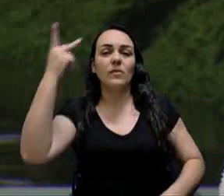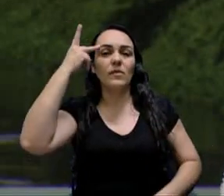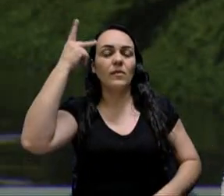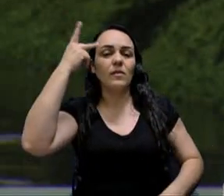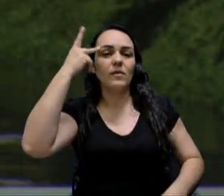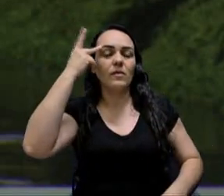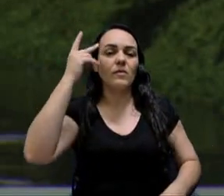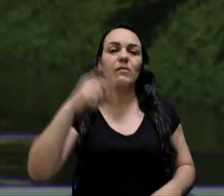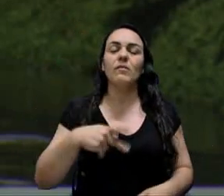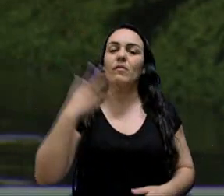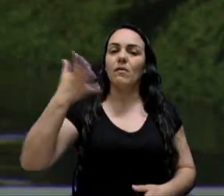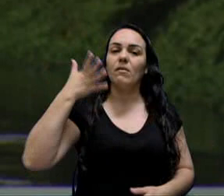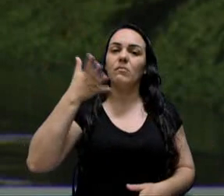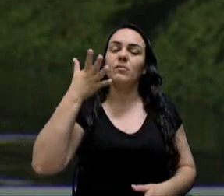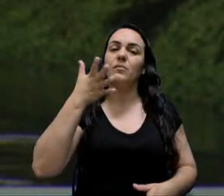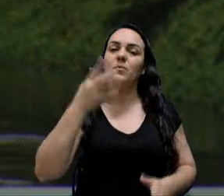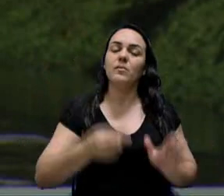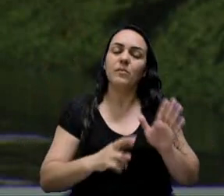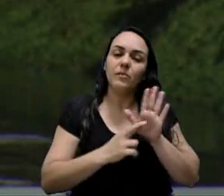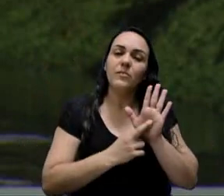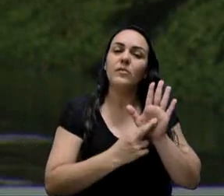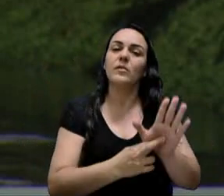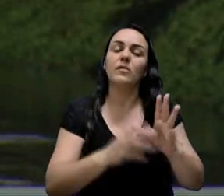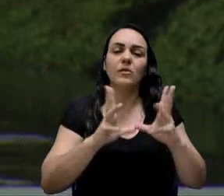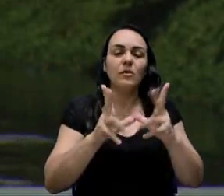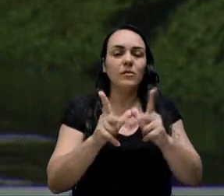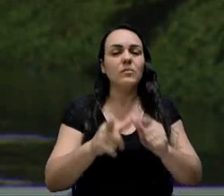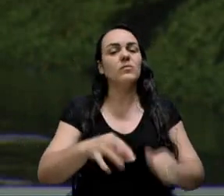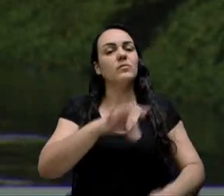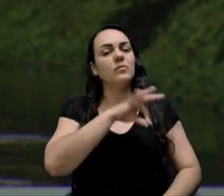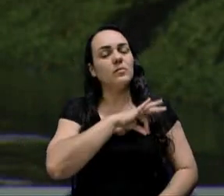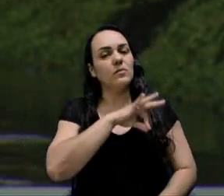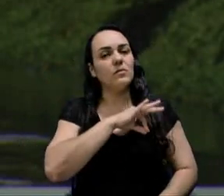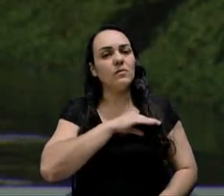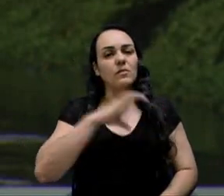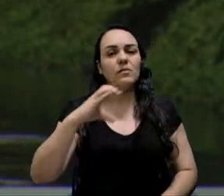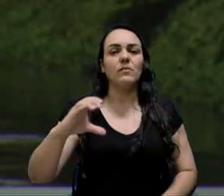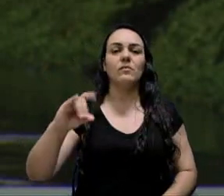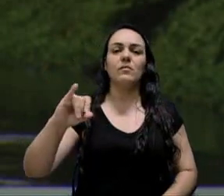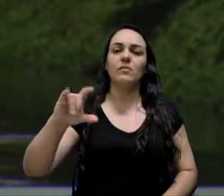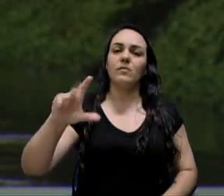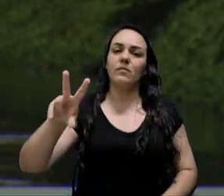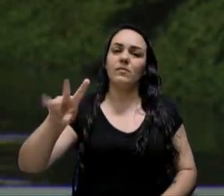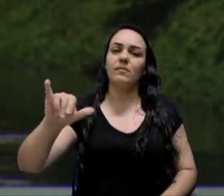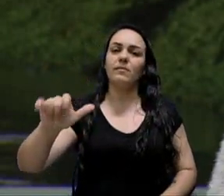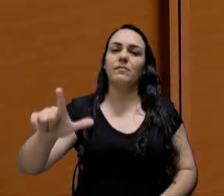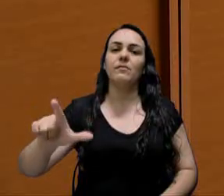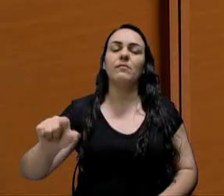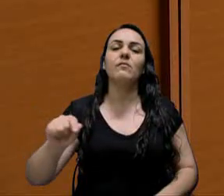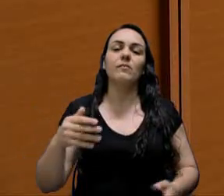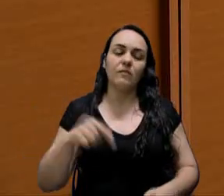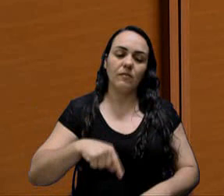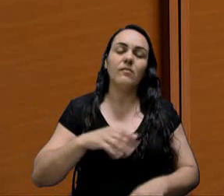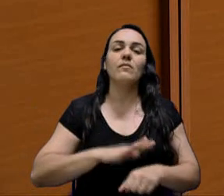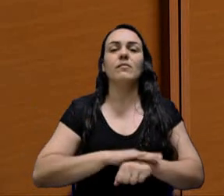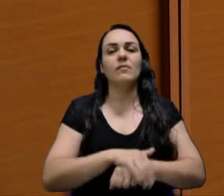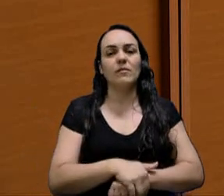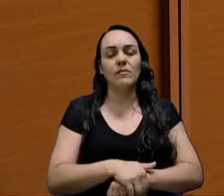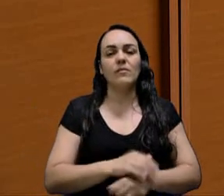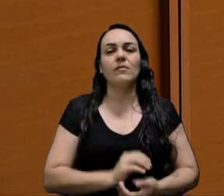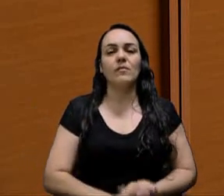que vem fazer o seu discurso, representando todos os policiais civis para o homenageado desta noite.